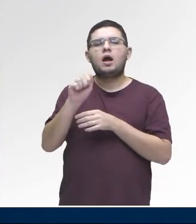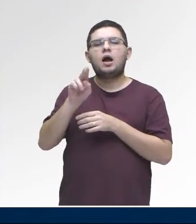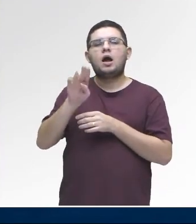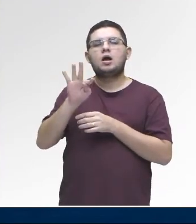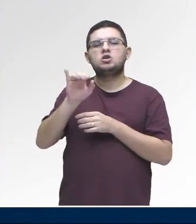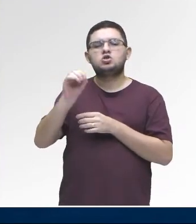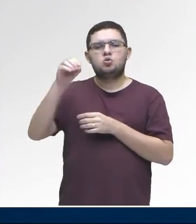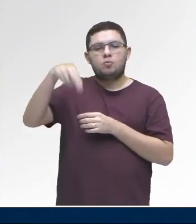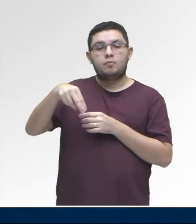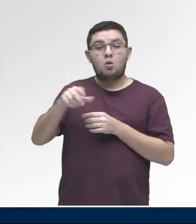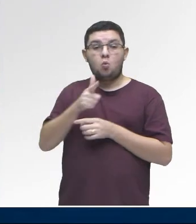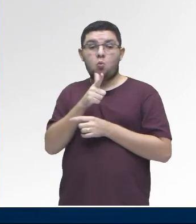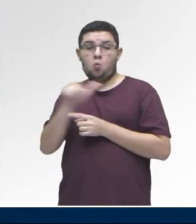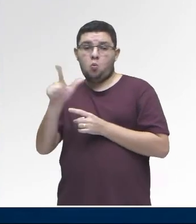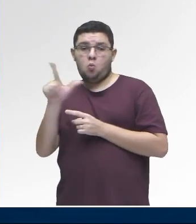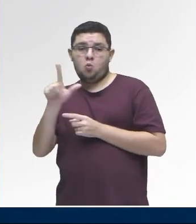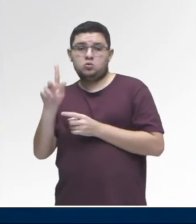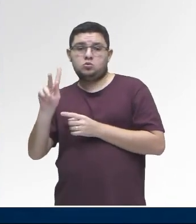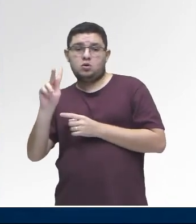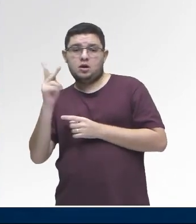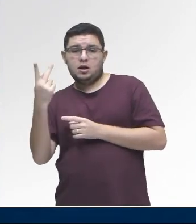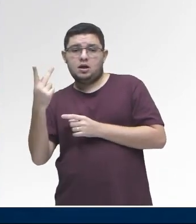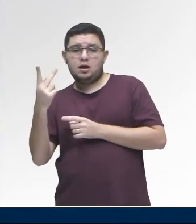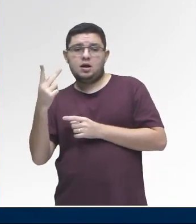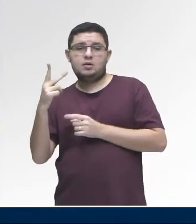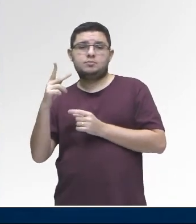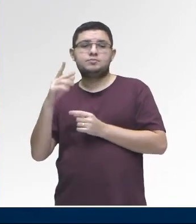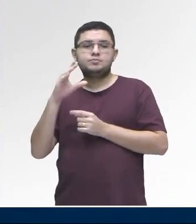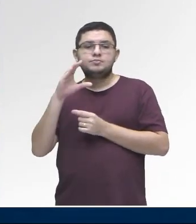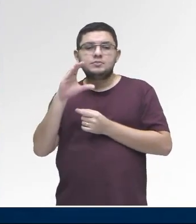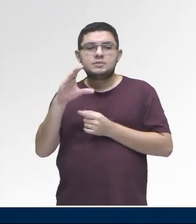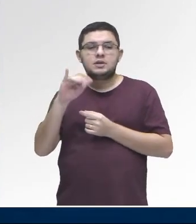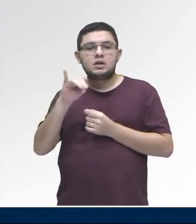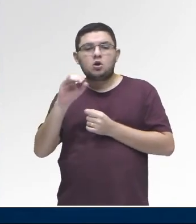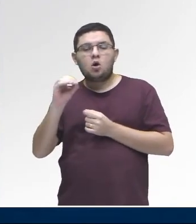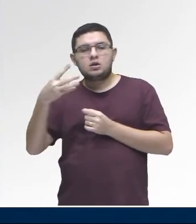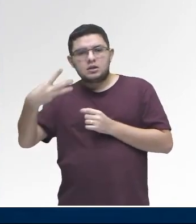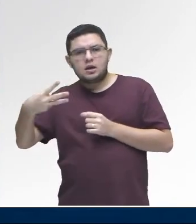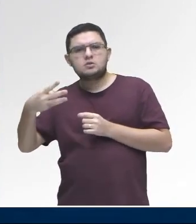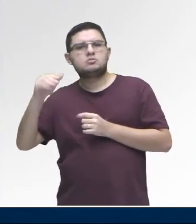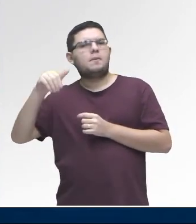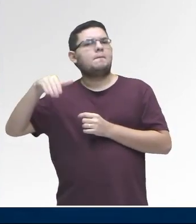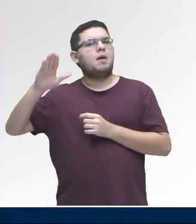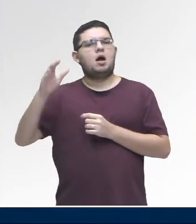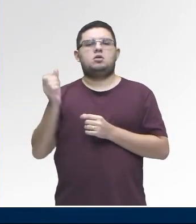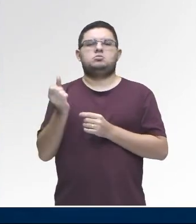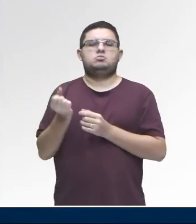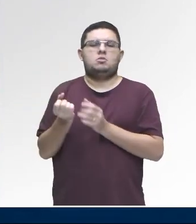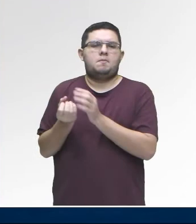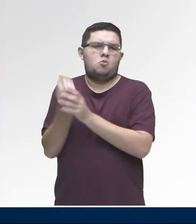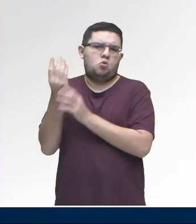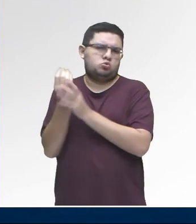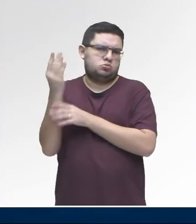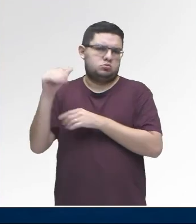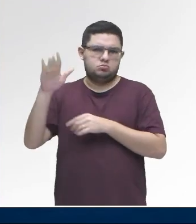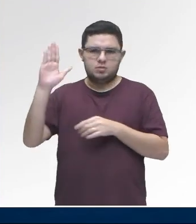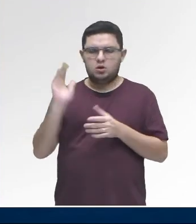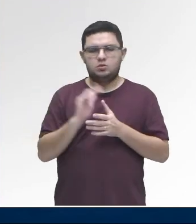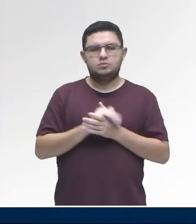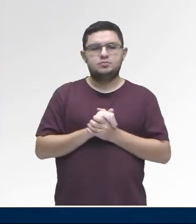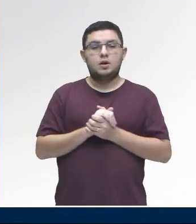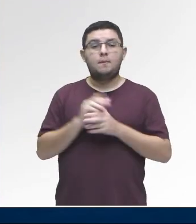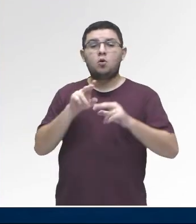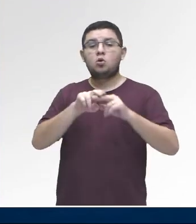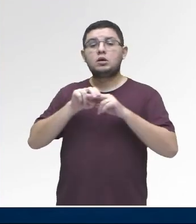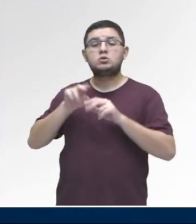ácido clórico. Por quê? Porque a constante de ionização do